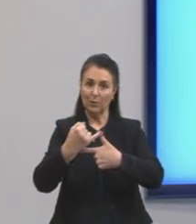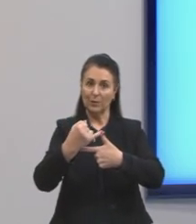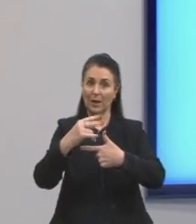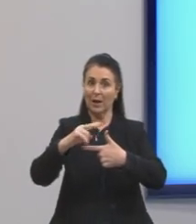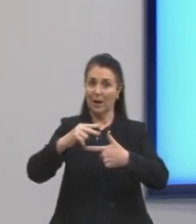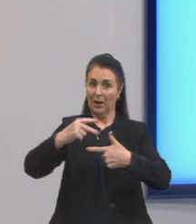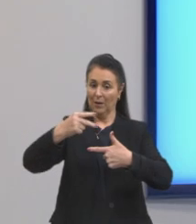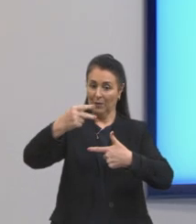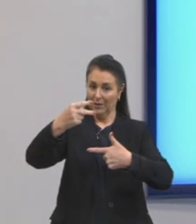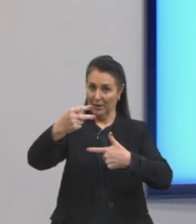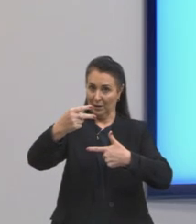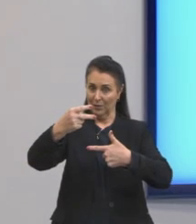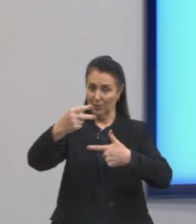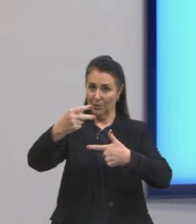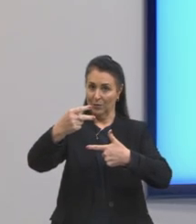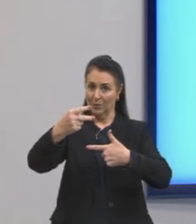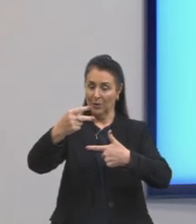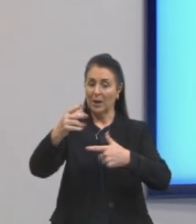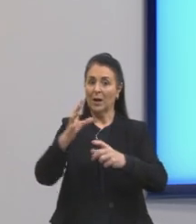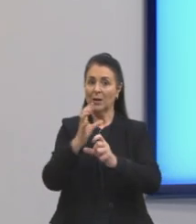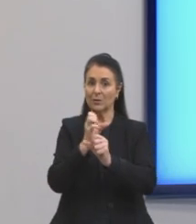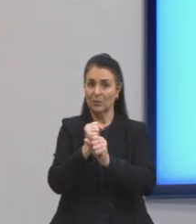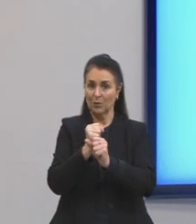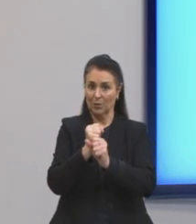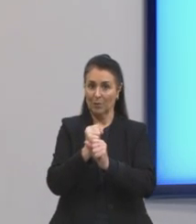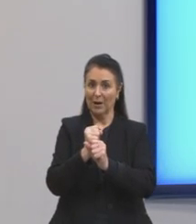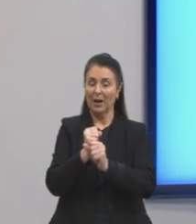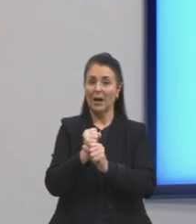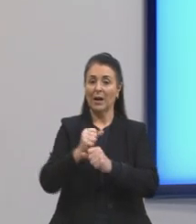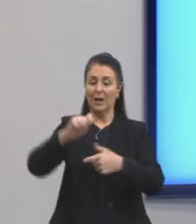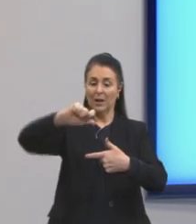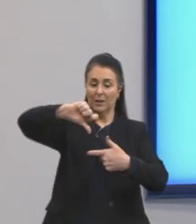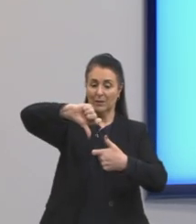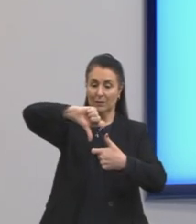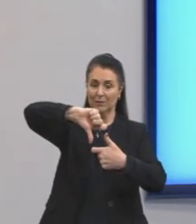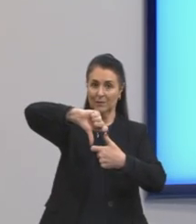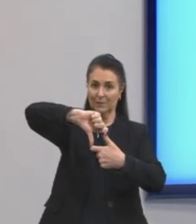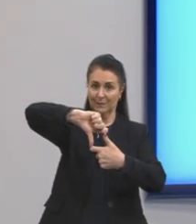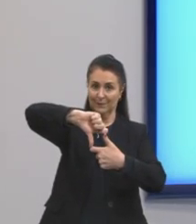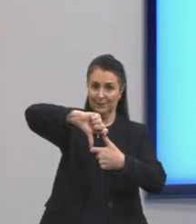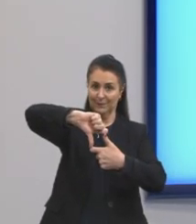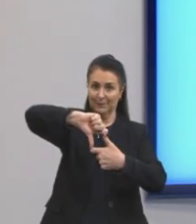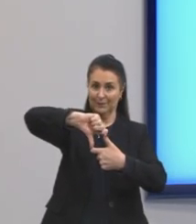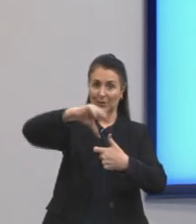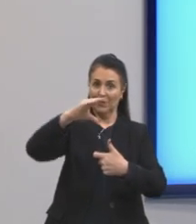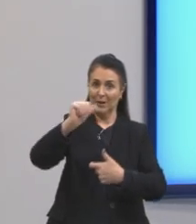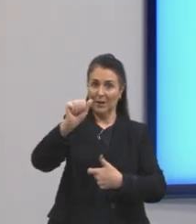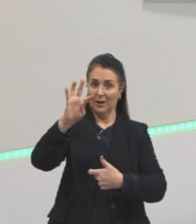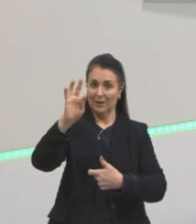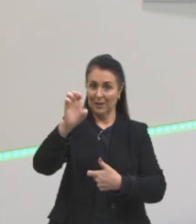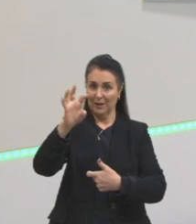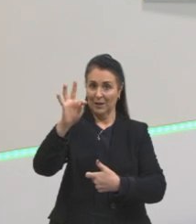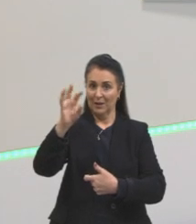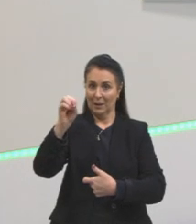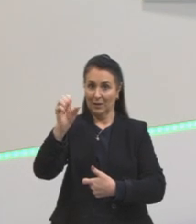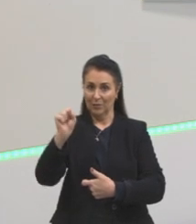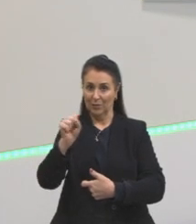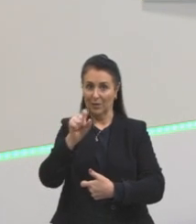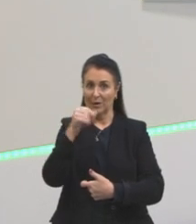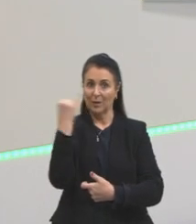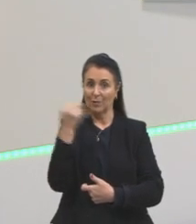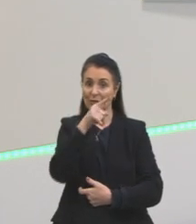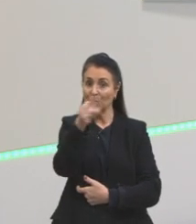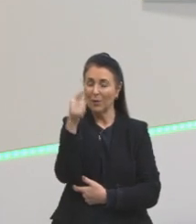é igual a soma dos quadrados dos catetos correto então é importante que vocês tenham essa